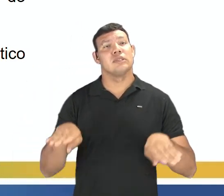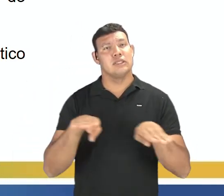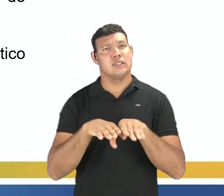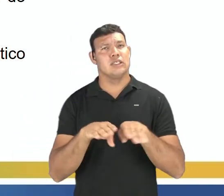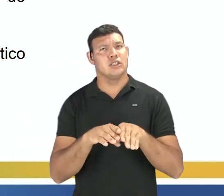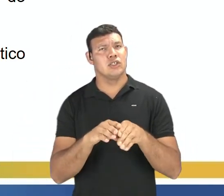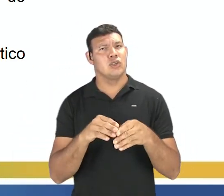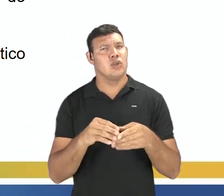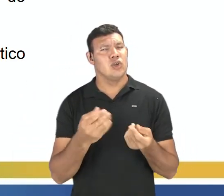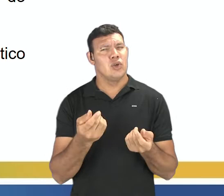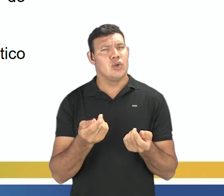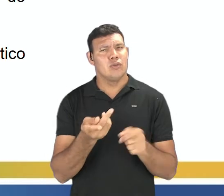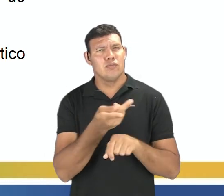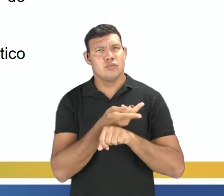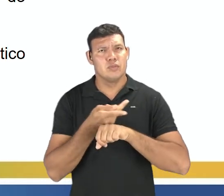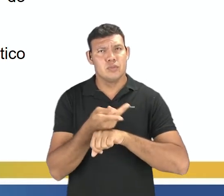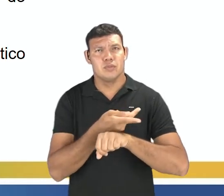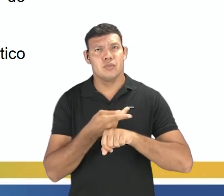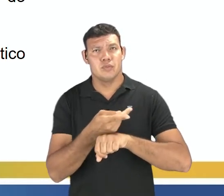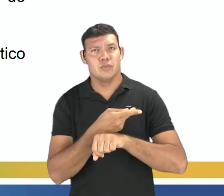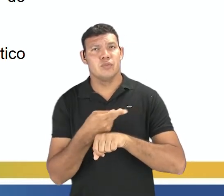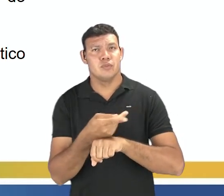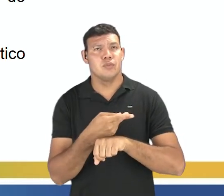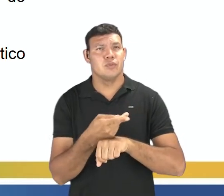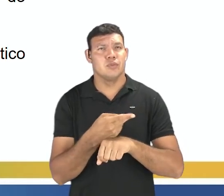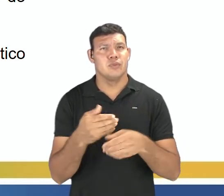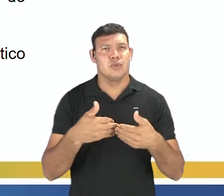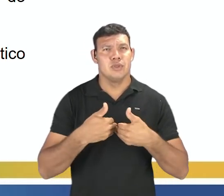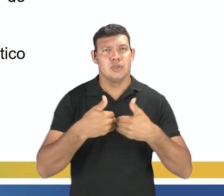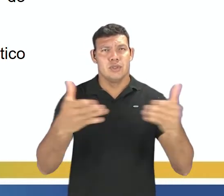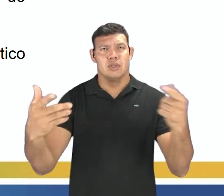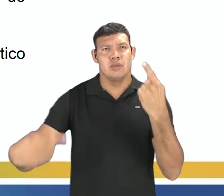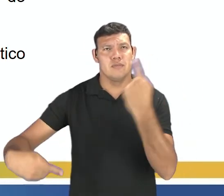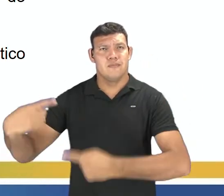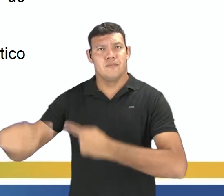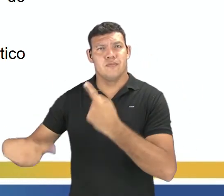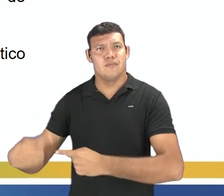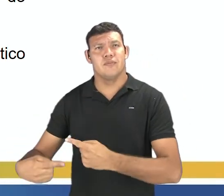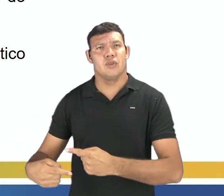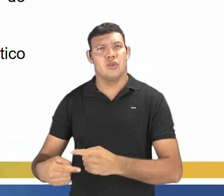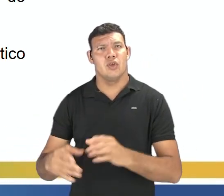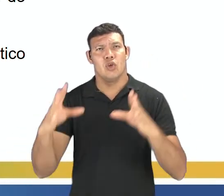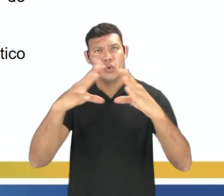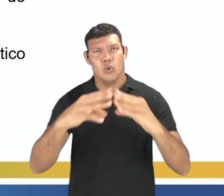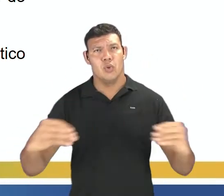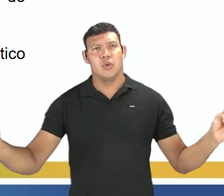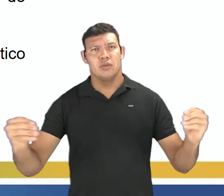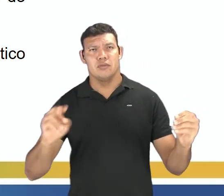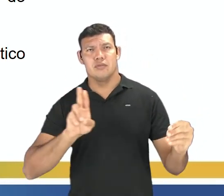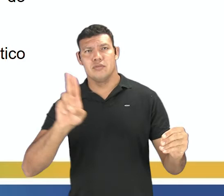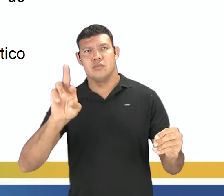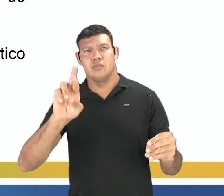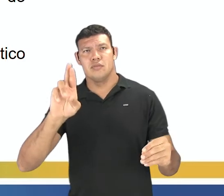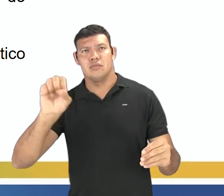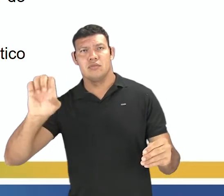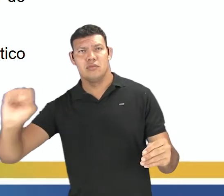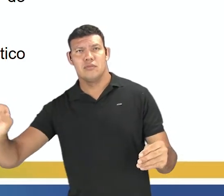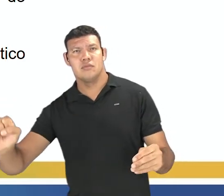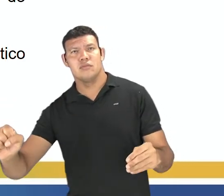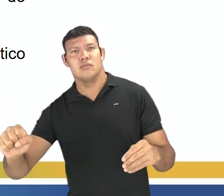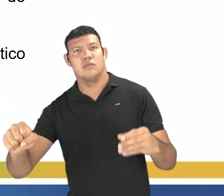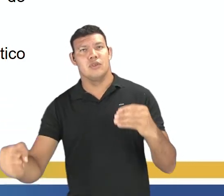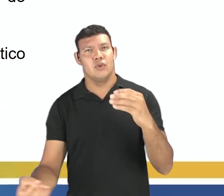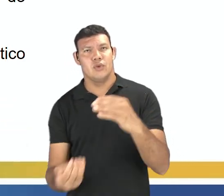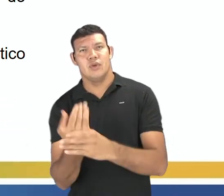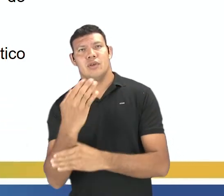a Glasnost buscou a abertura política. Desapareceu a União Soviética e foi criada a CEI, Comunidade de Estados Independentes, como eu estava